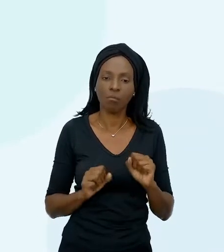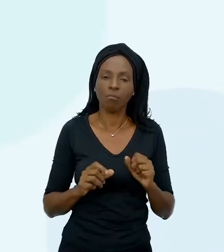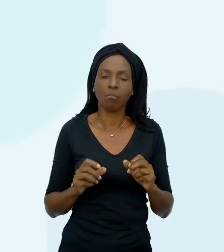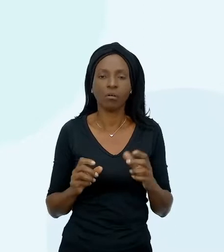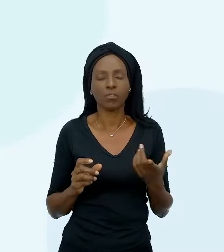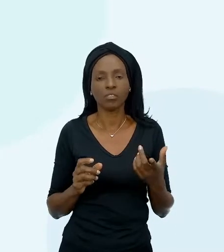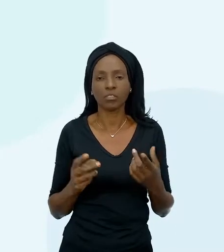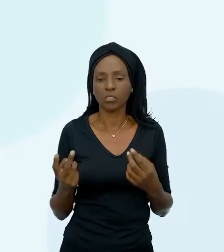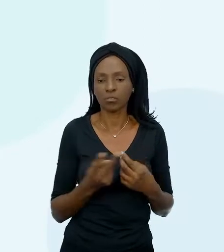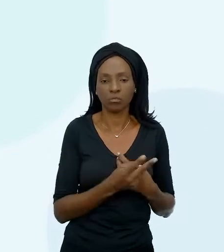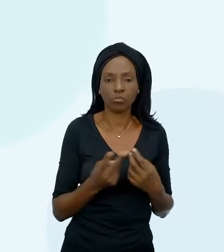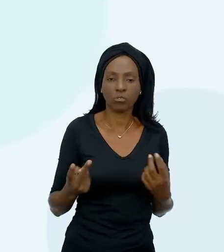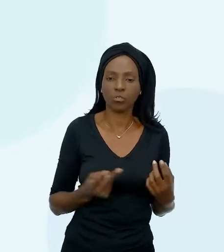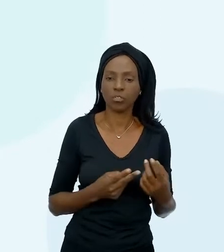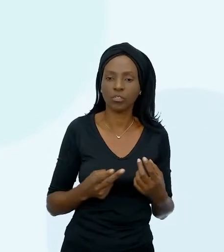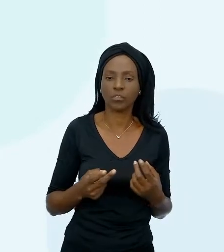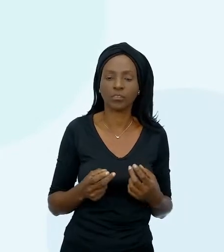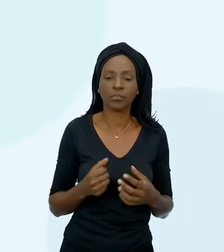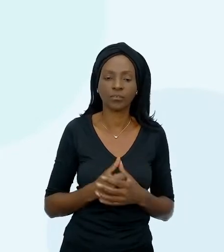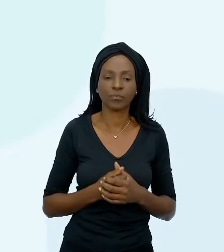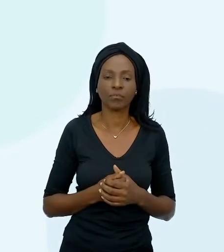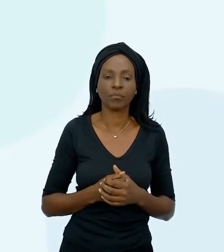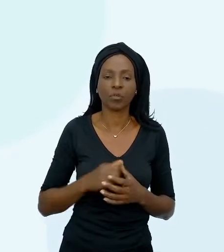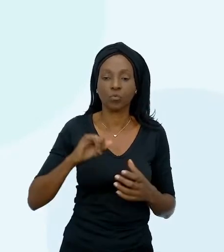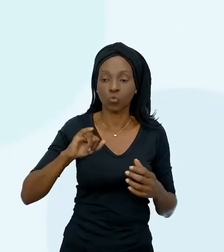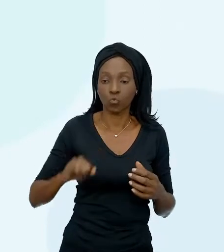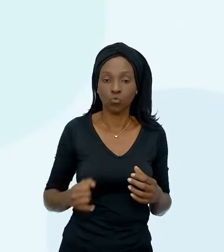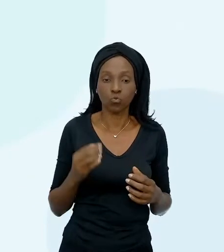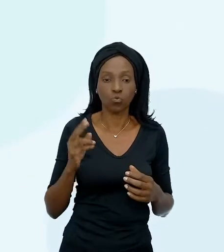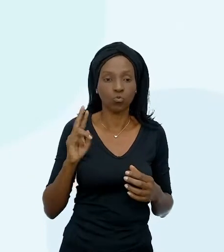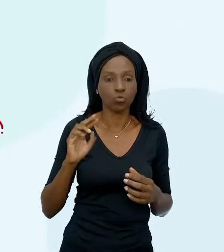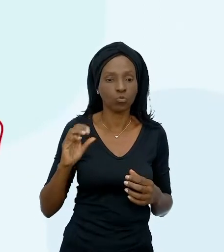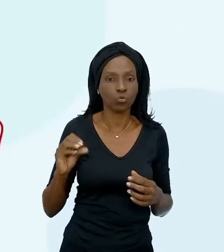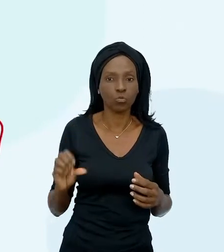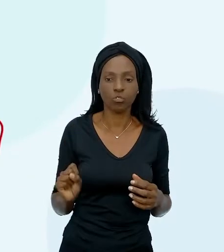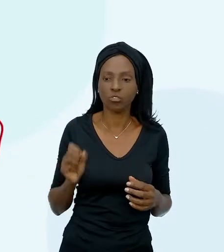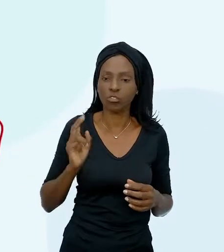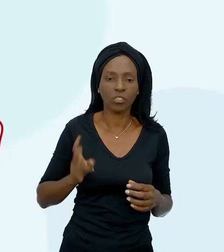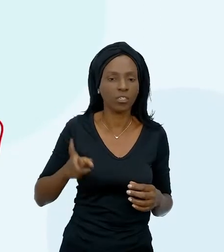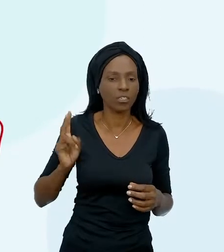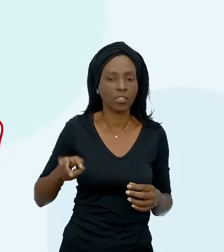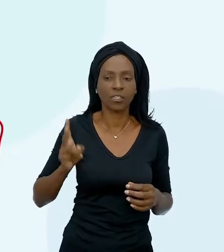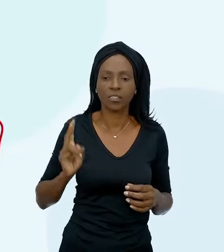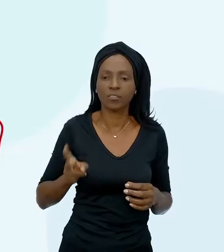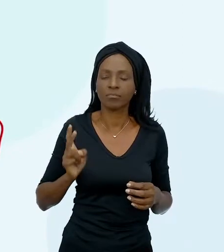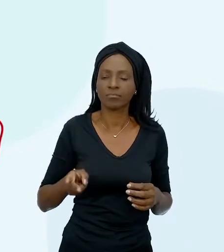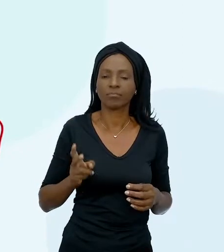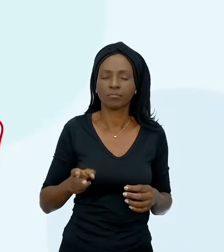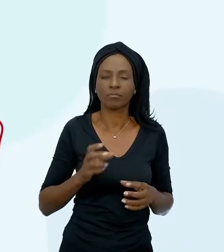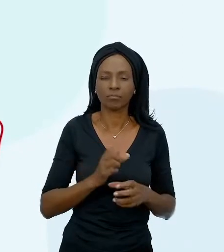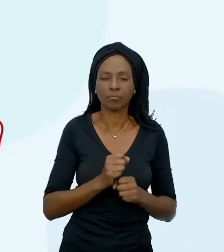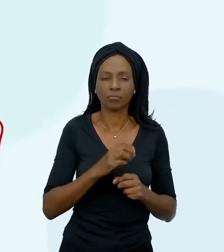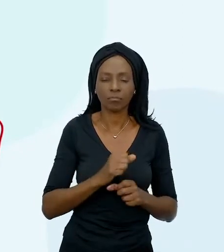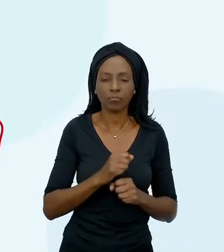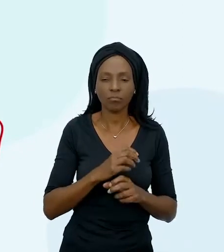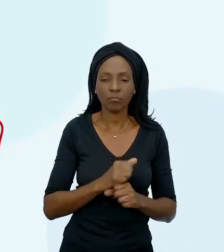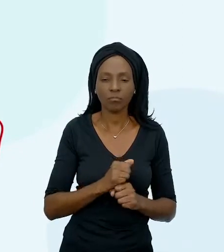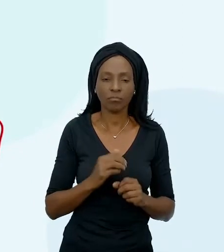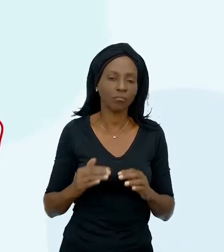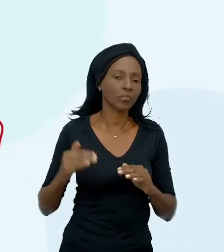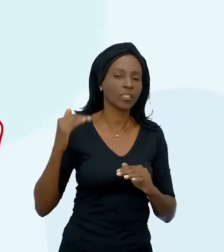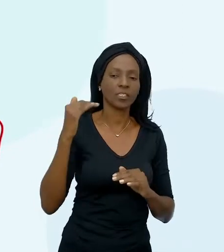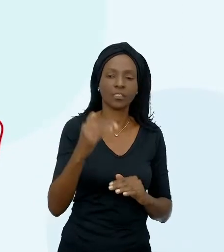de ambos, sendo que os juros são sempre calculados sobre o